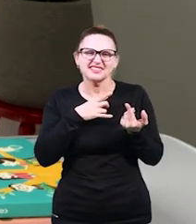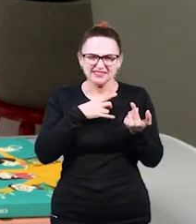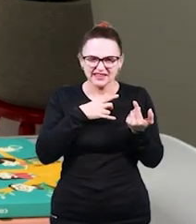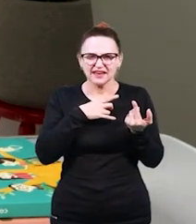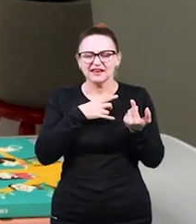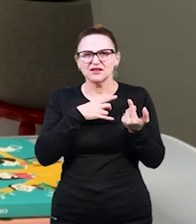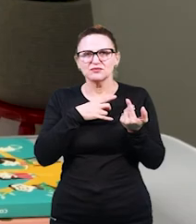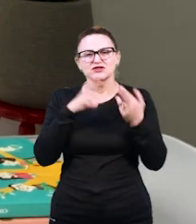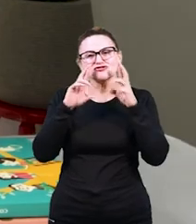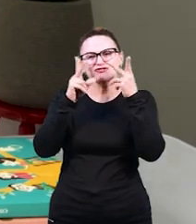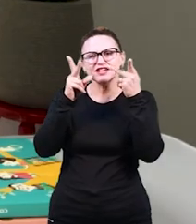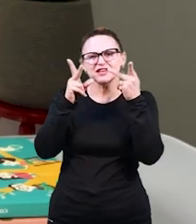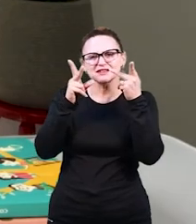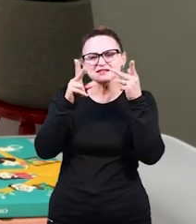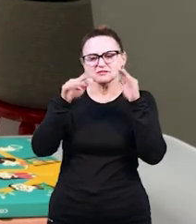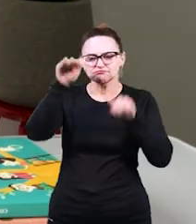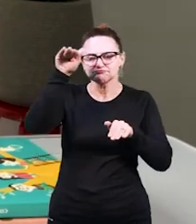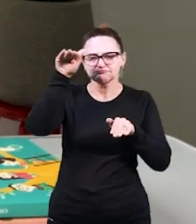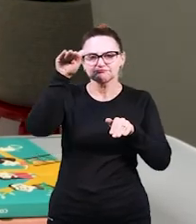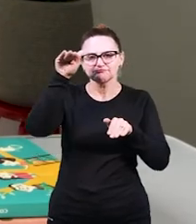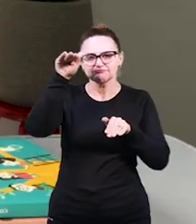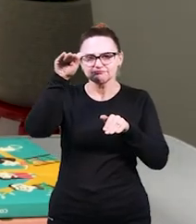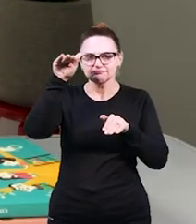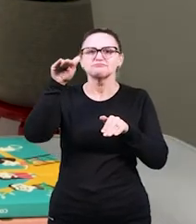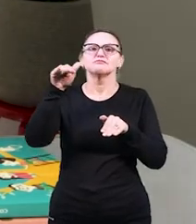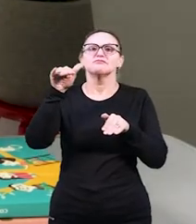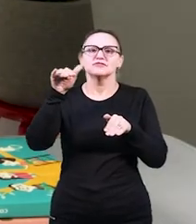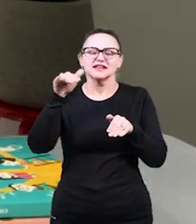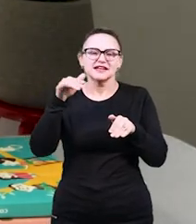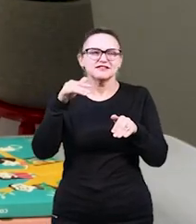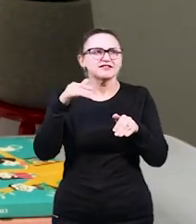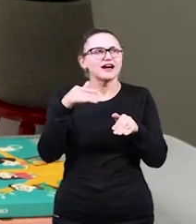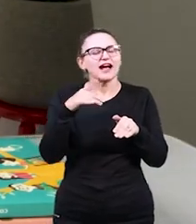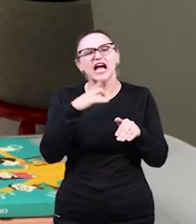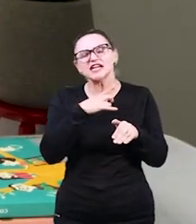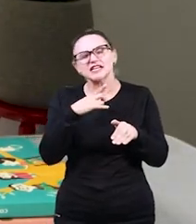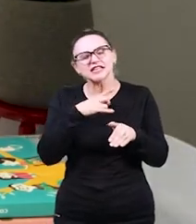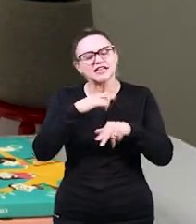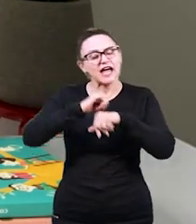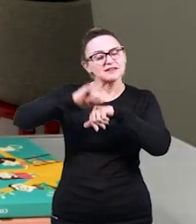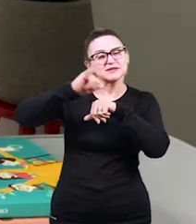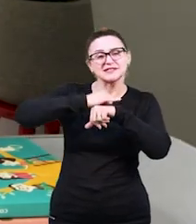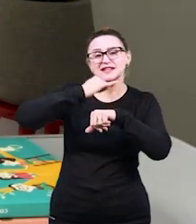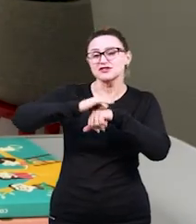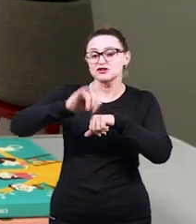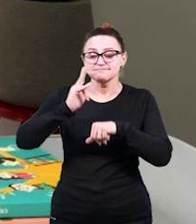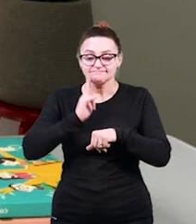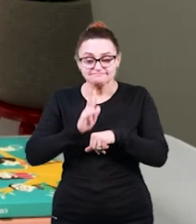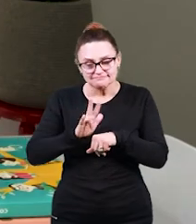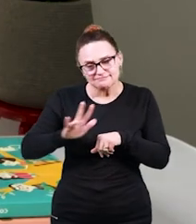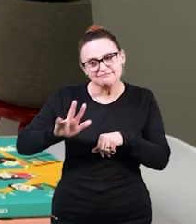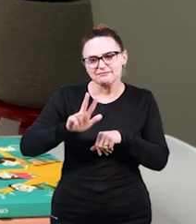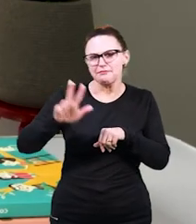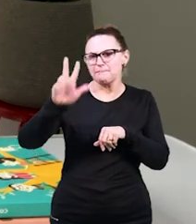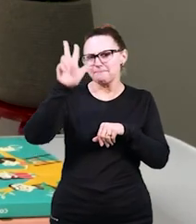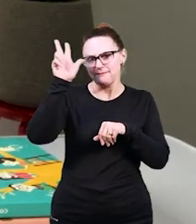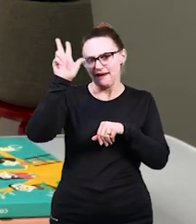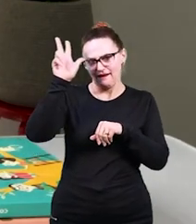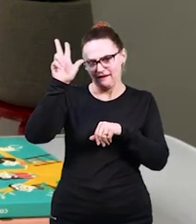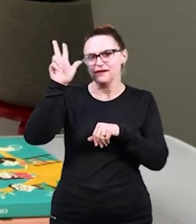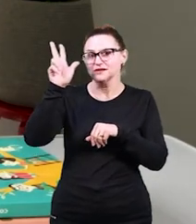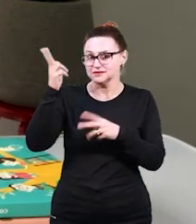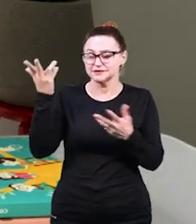com essas questões morais. Porque embora o Tom Sawyer ele vá utilizar ali de estratégias, de esperteza para se safar